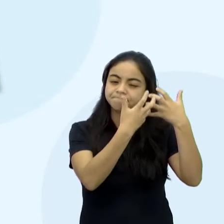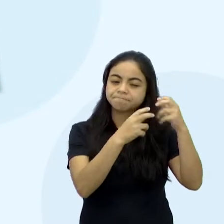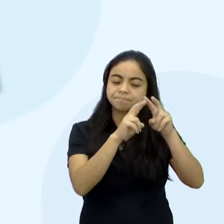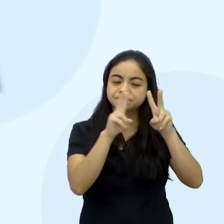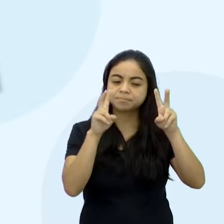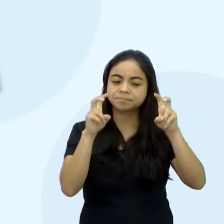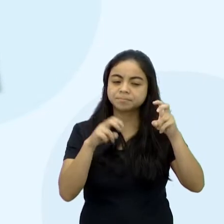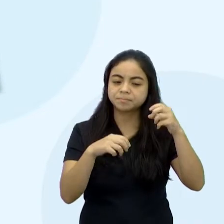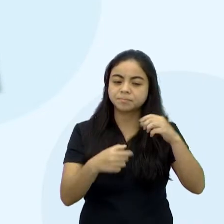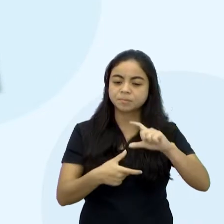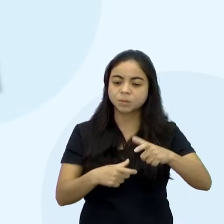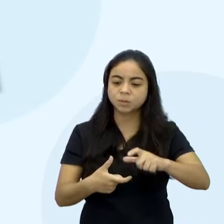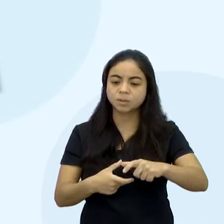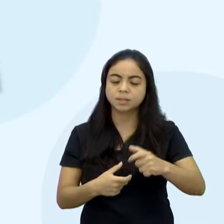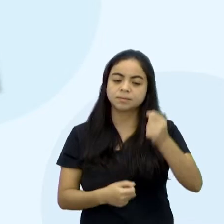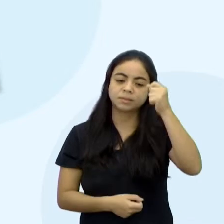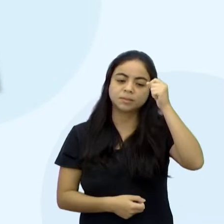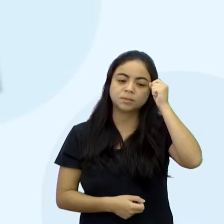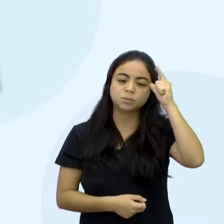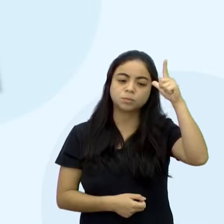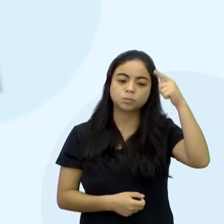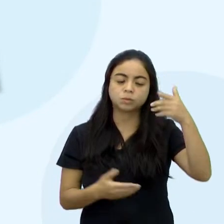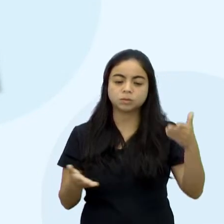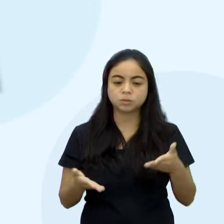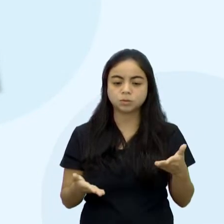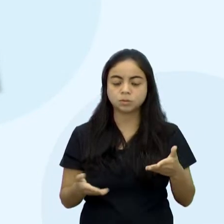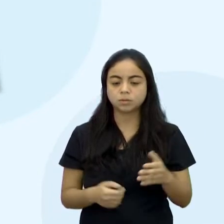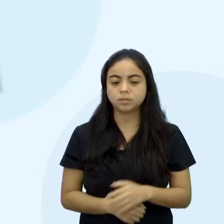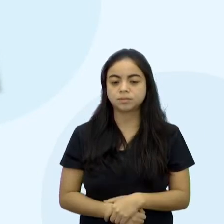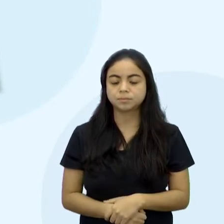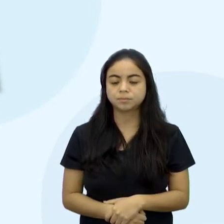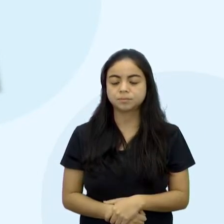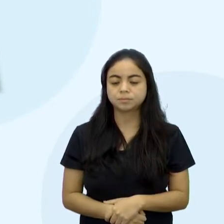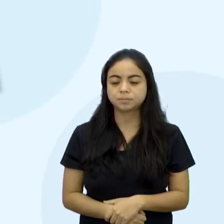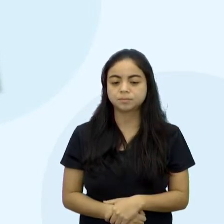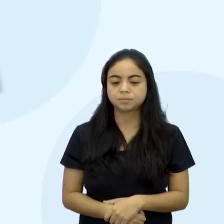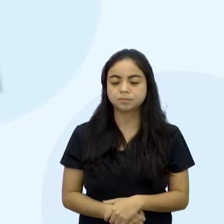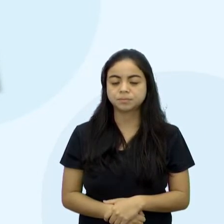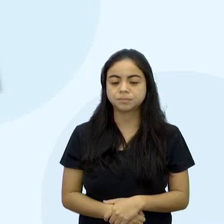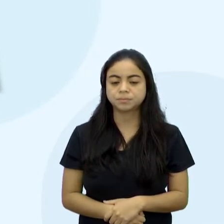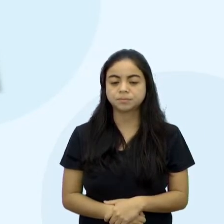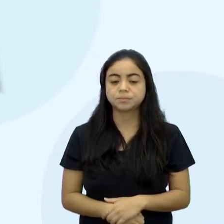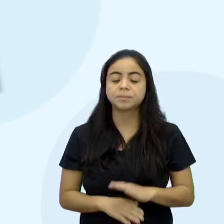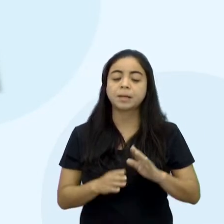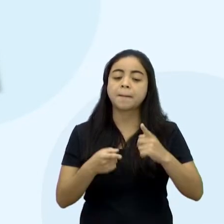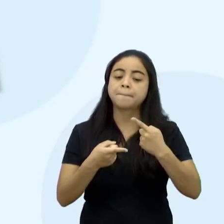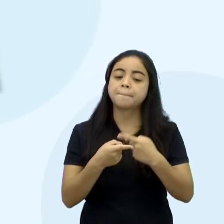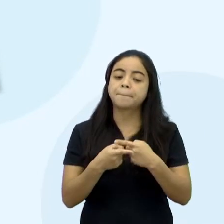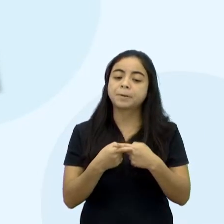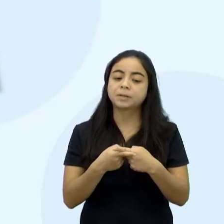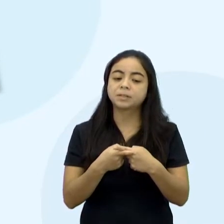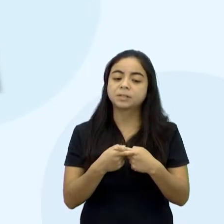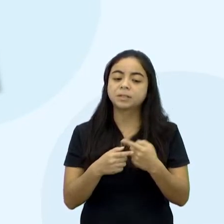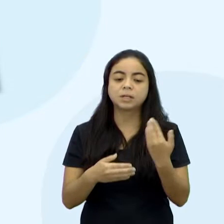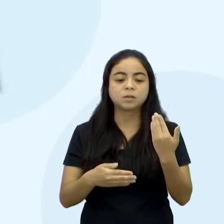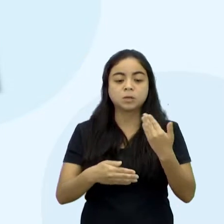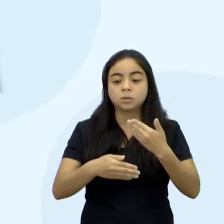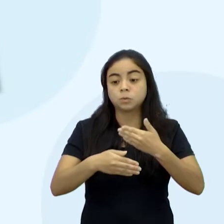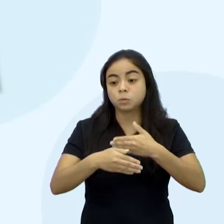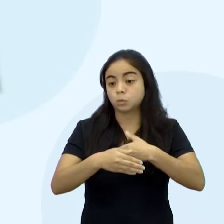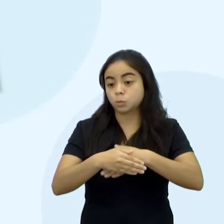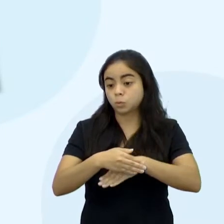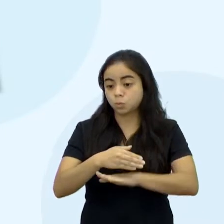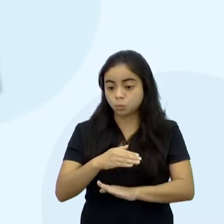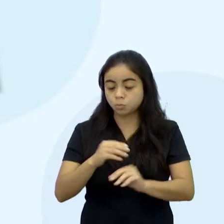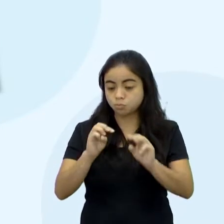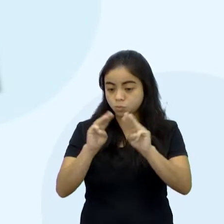sobre o lugar que os memes ocupam na cultura contemporânea, que é o que a gente conversou agora um pouco durante essa aula. Afinal, não se guarda qualquer